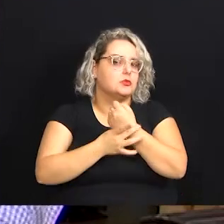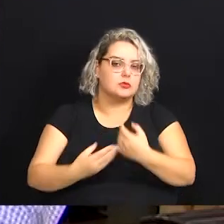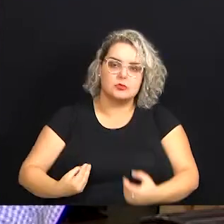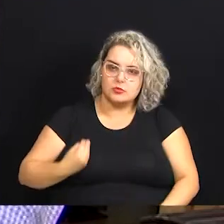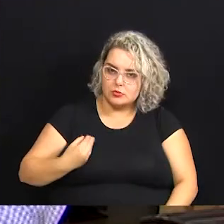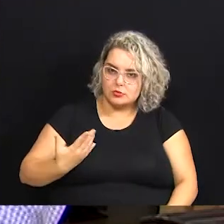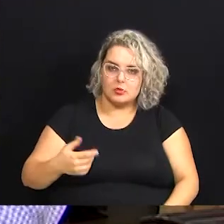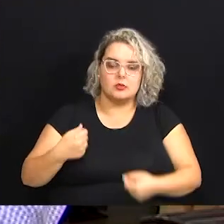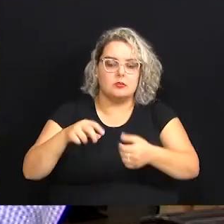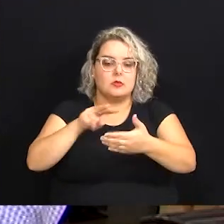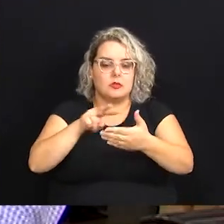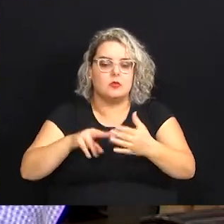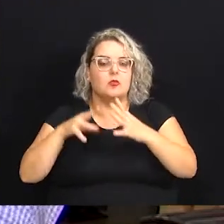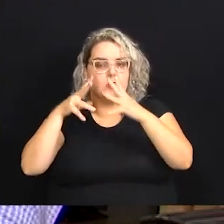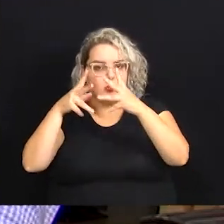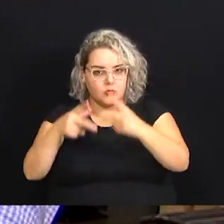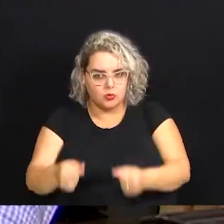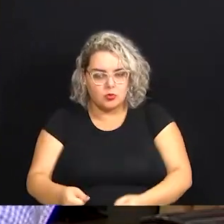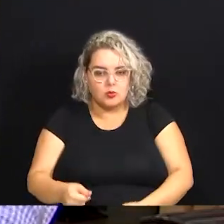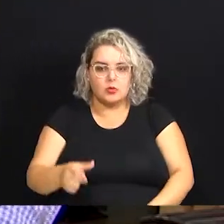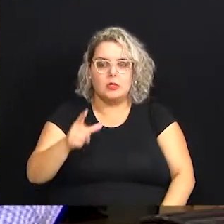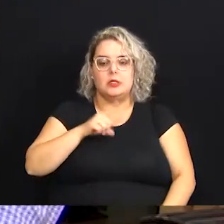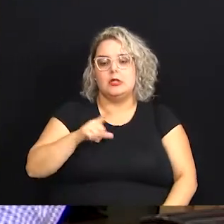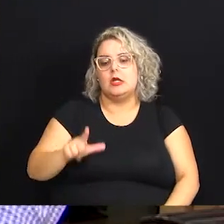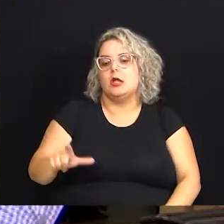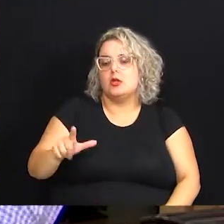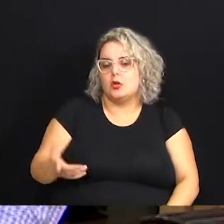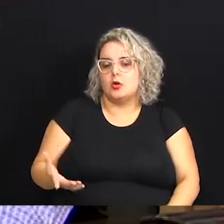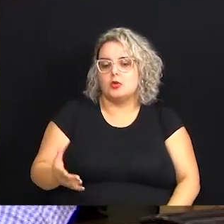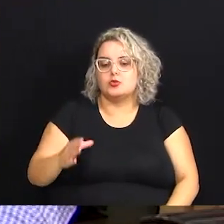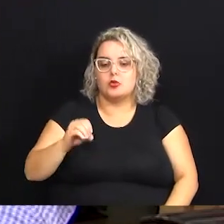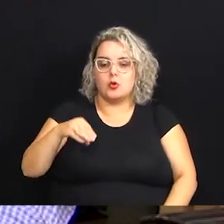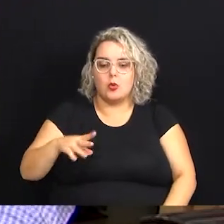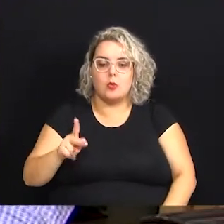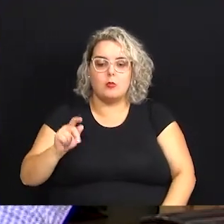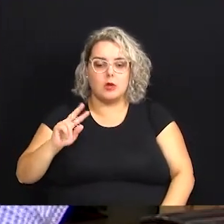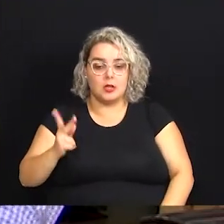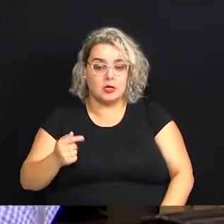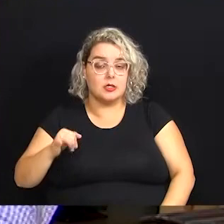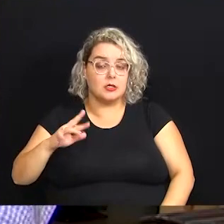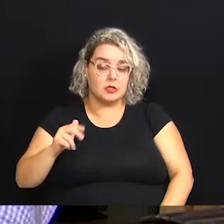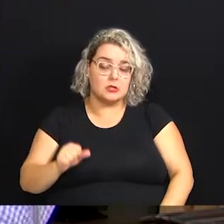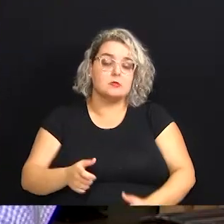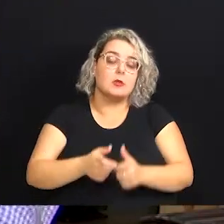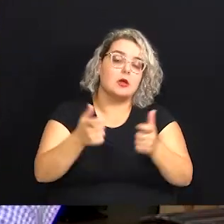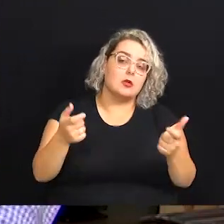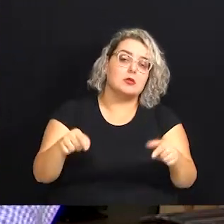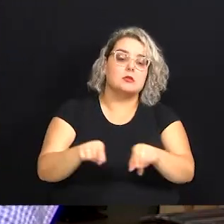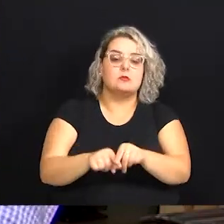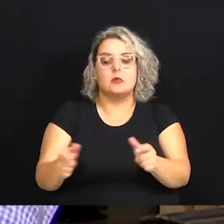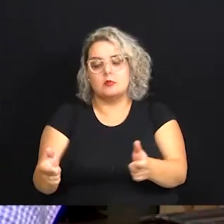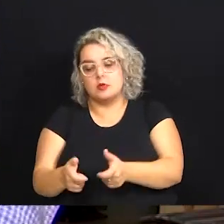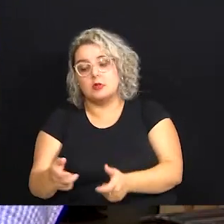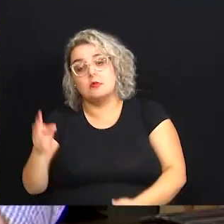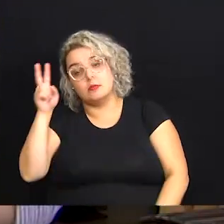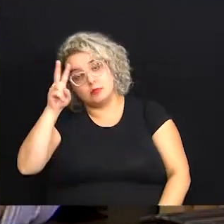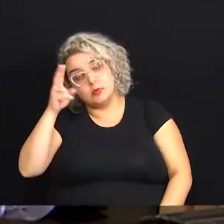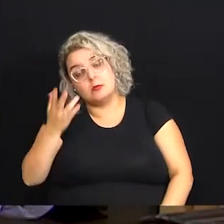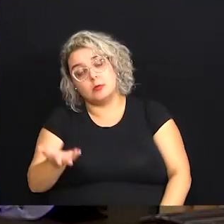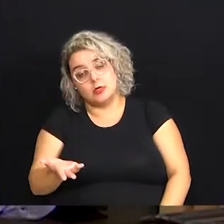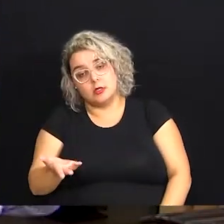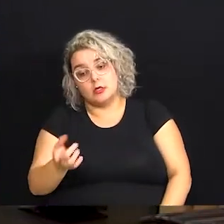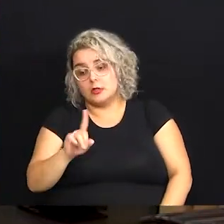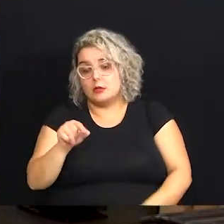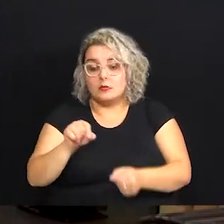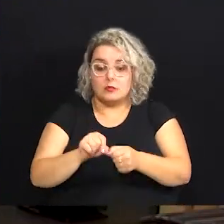Então, assim, precisa ler as condições gerais. Tem, obviamente, companhias maiores e companhias menores. E vamos lembrar que